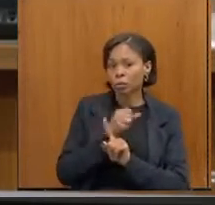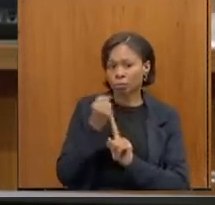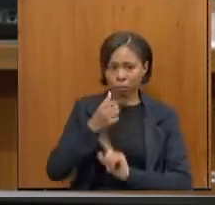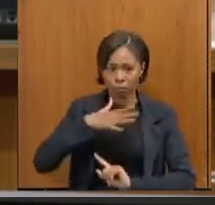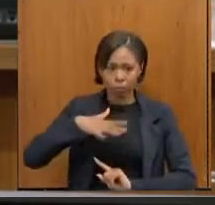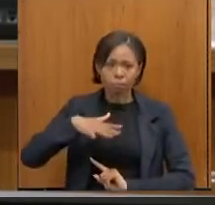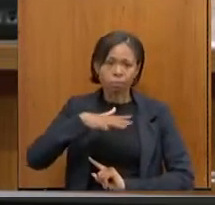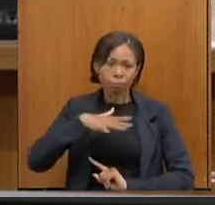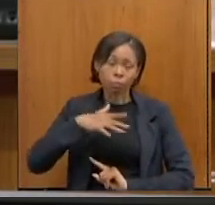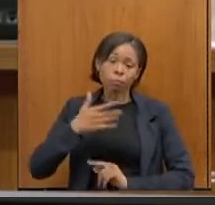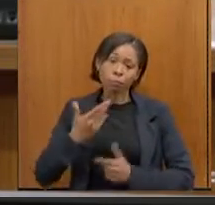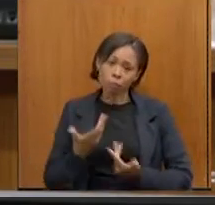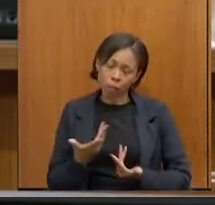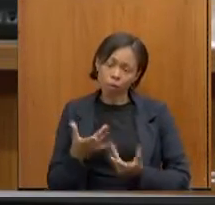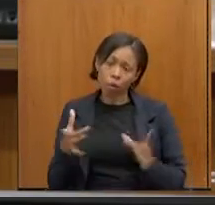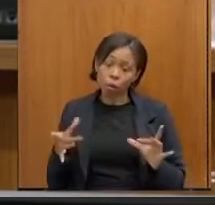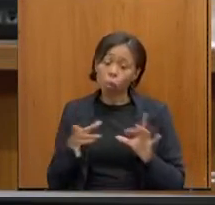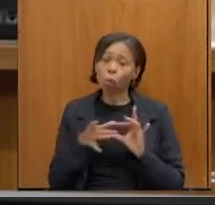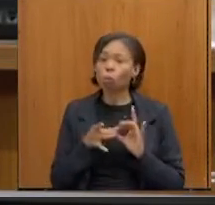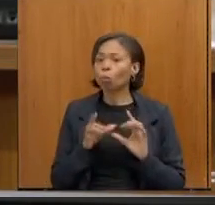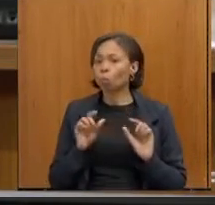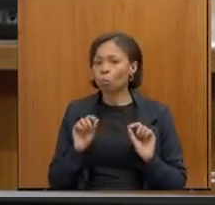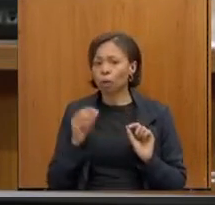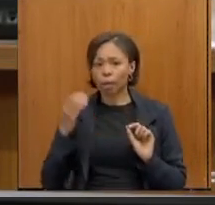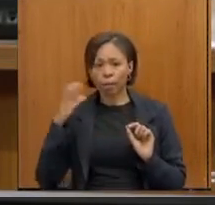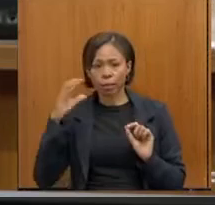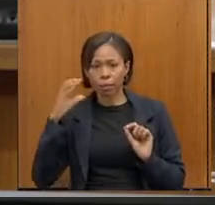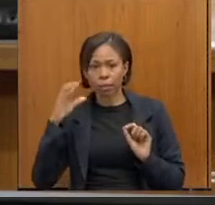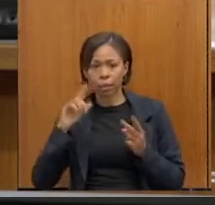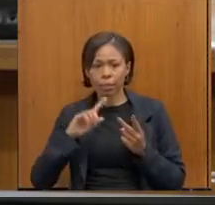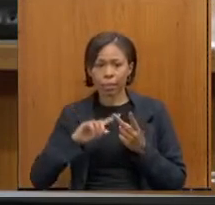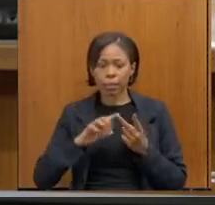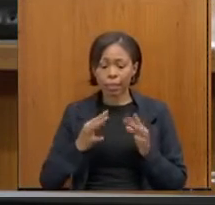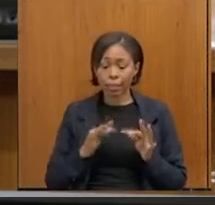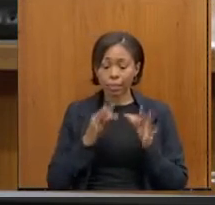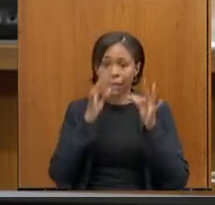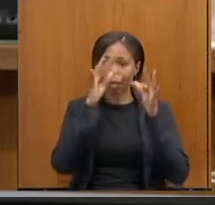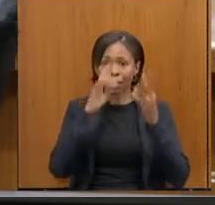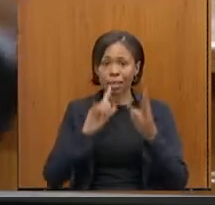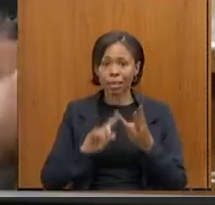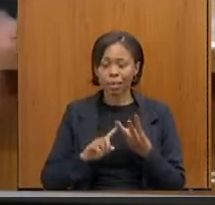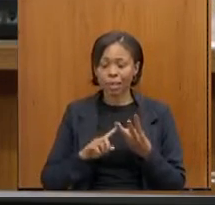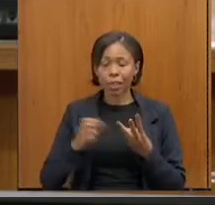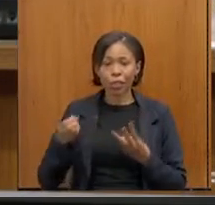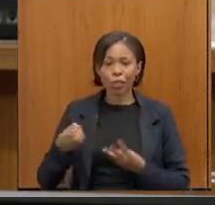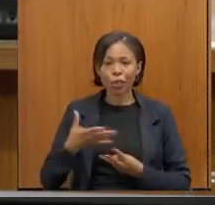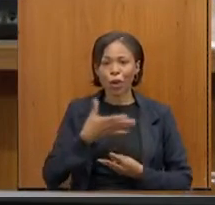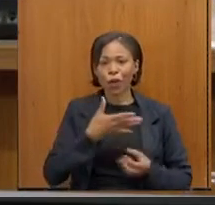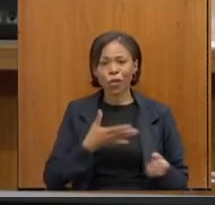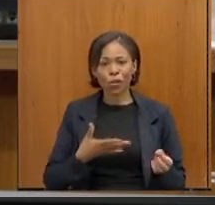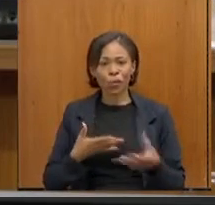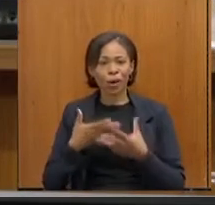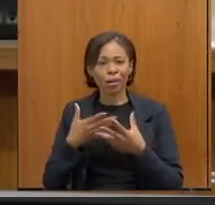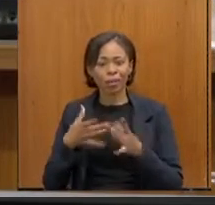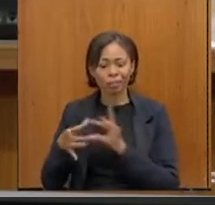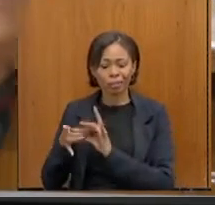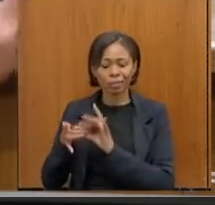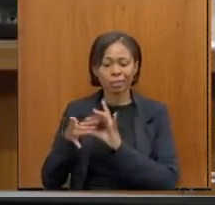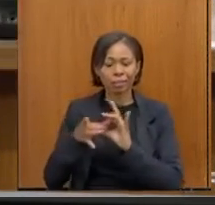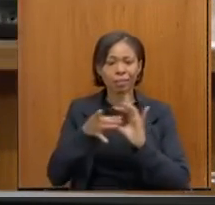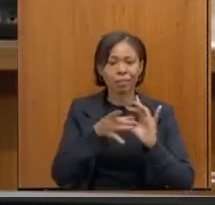é a união do apoio a ciência a tecnologia EA inovação e que toda a sociedade